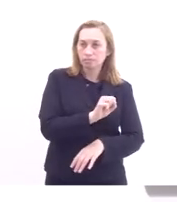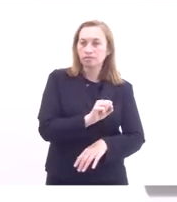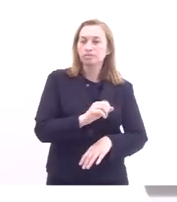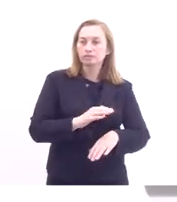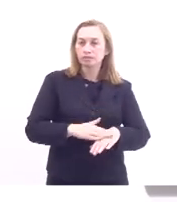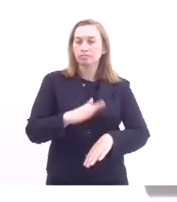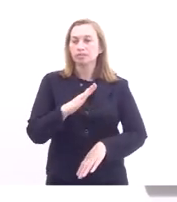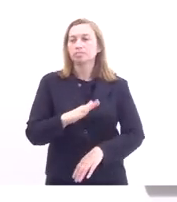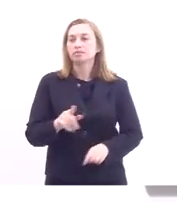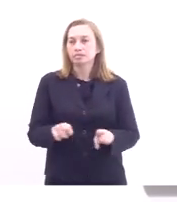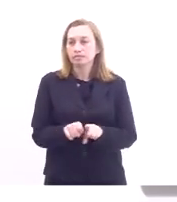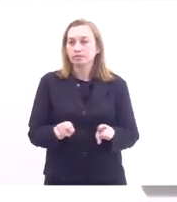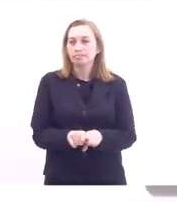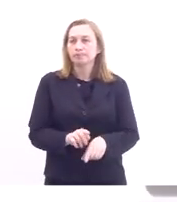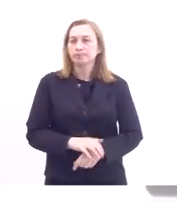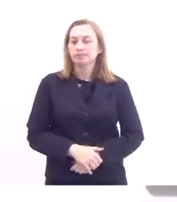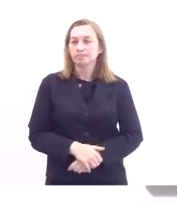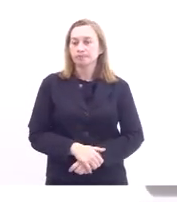alta também.